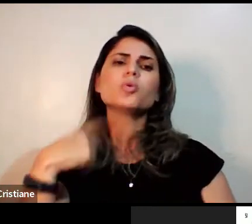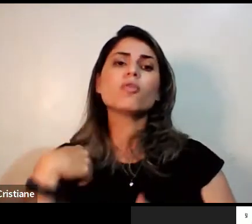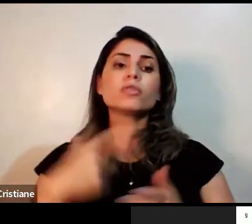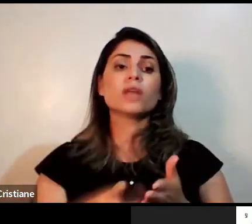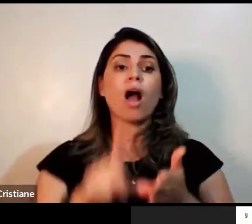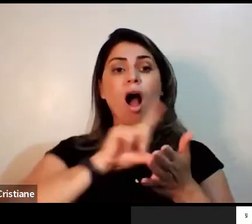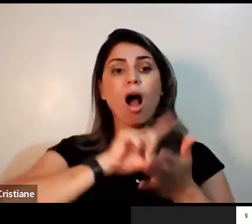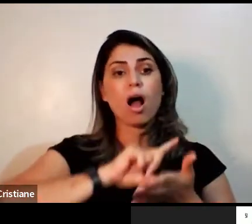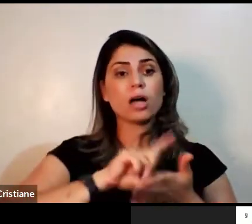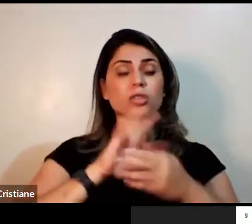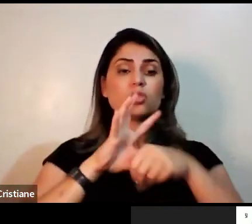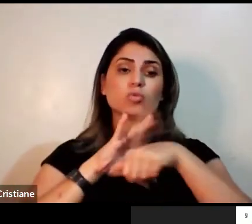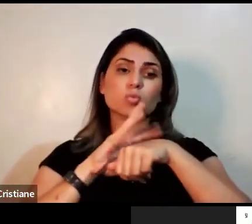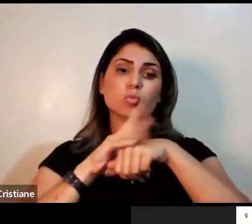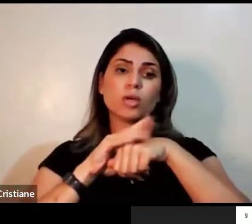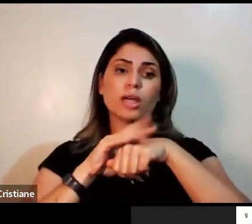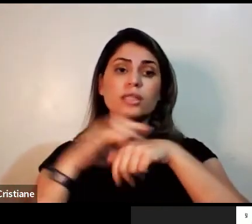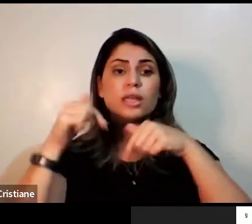projeto, por favor.